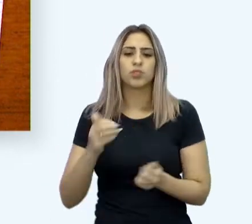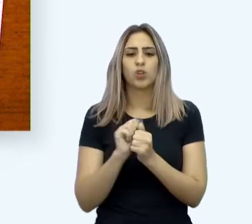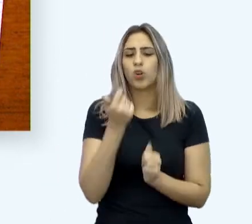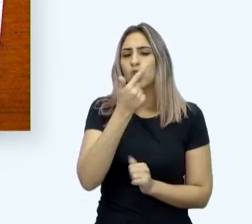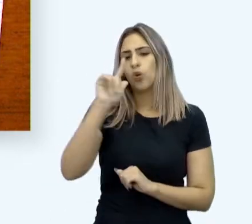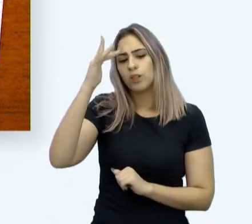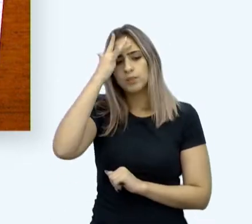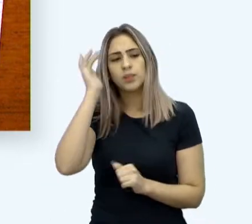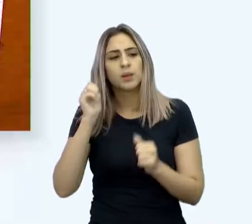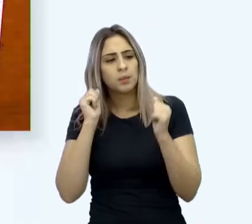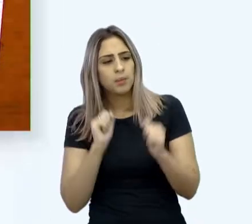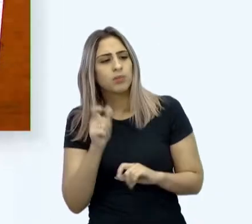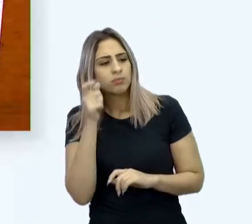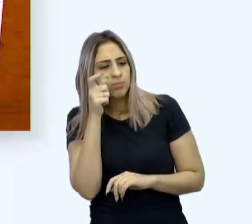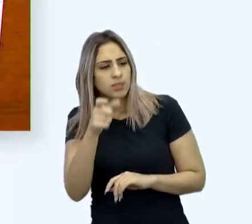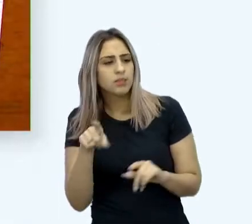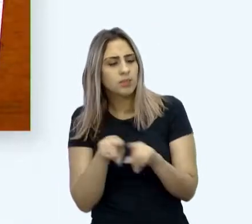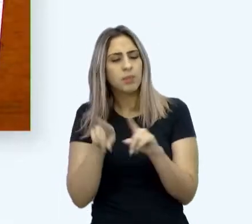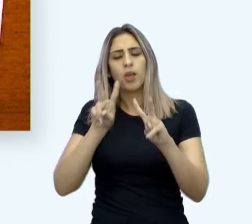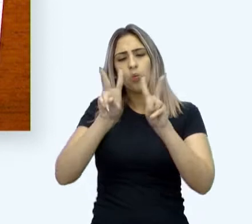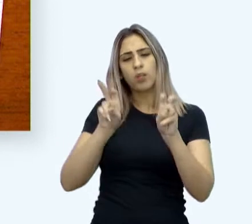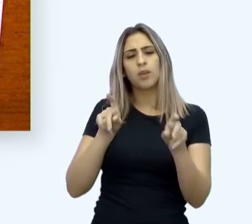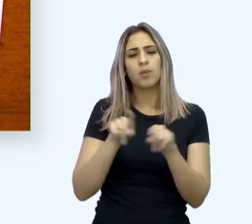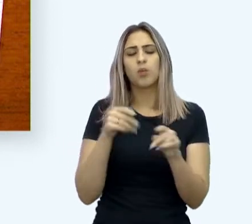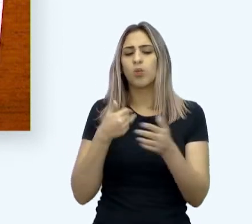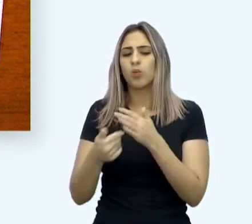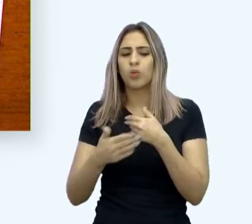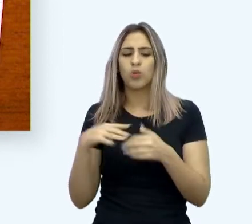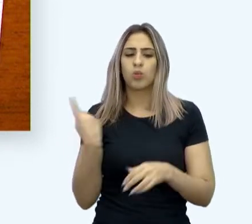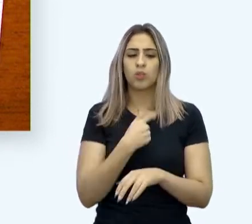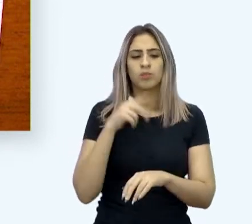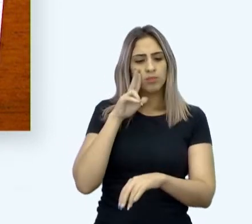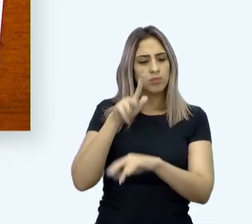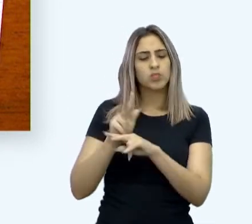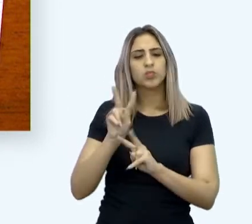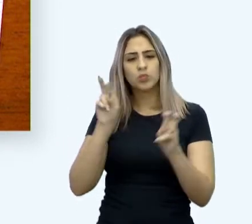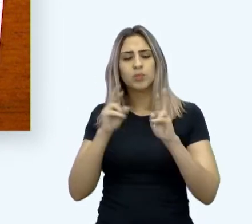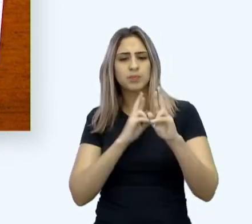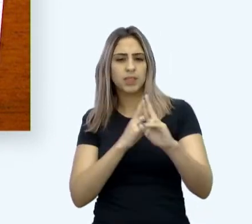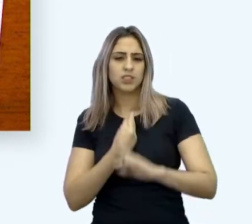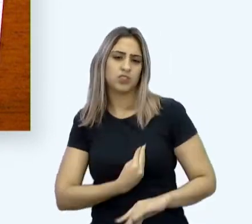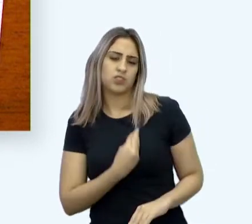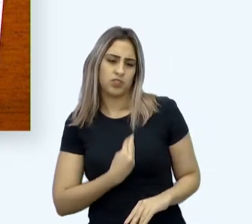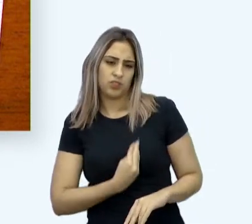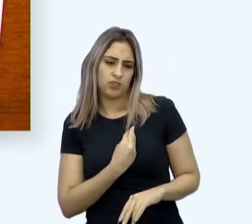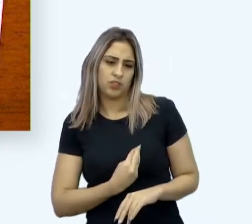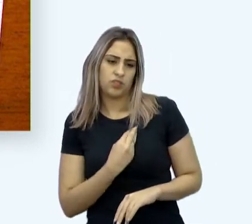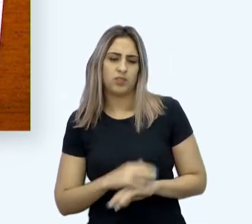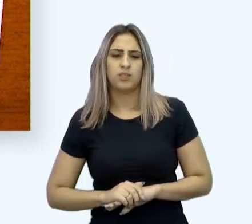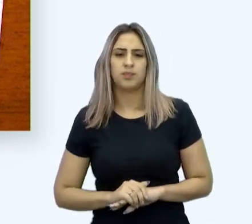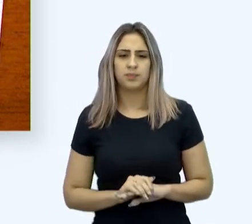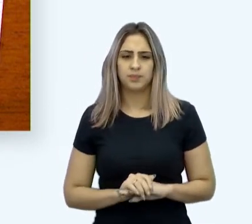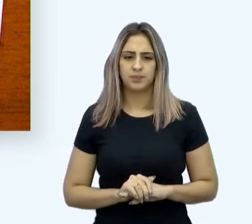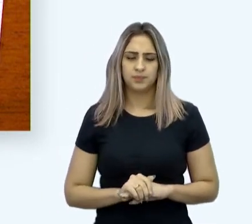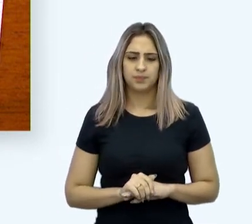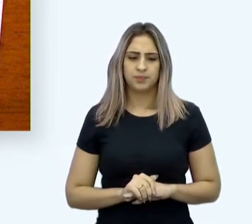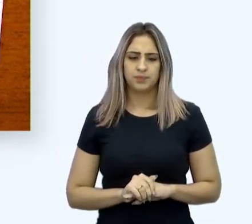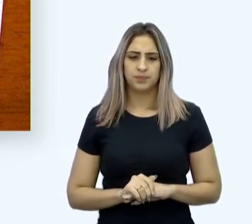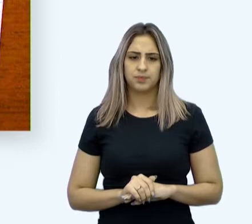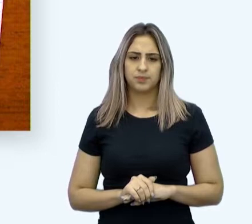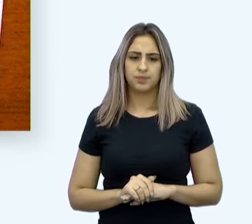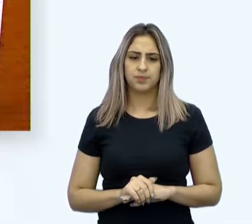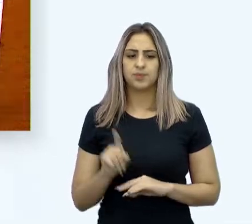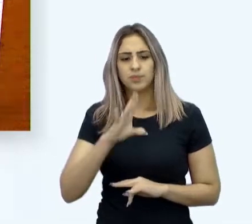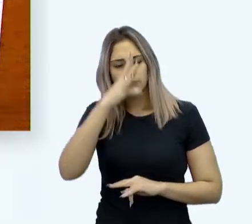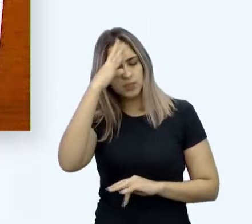outras pessoas que possam se interessar pelo tema e confira também os nossos vídeos sobre expectativa de vida e fecundidade no Brasil. Não se esqueça